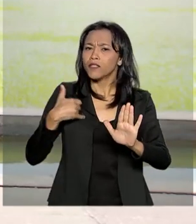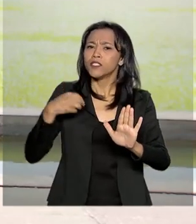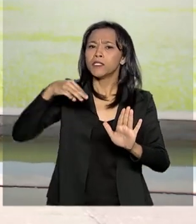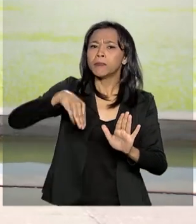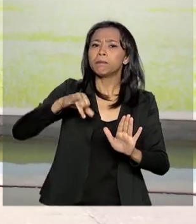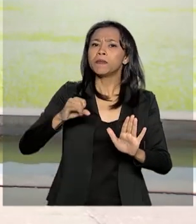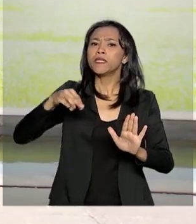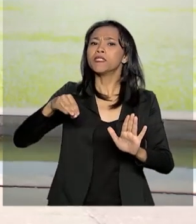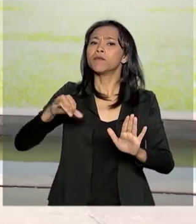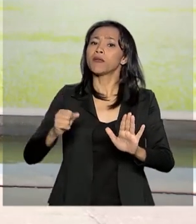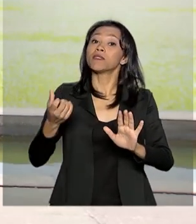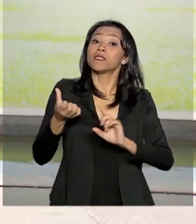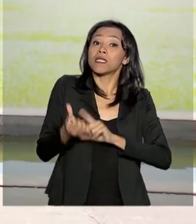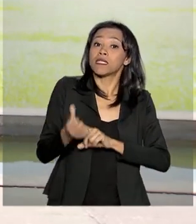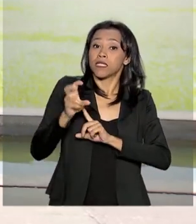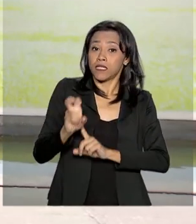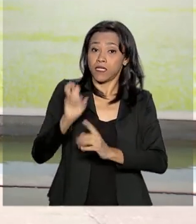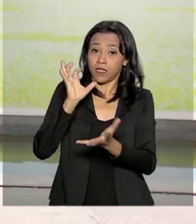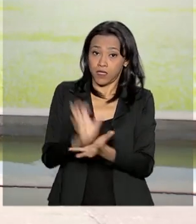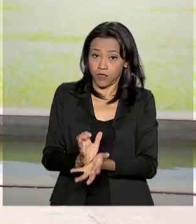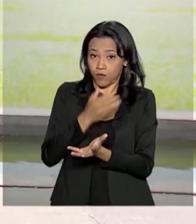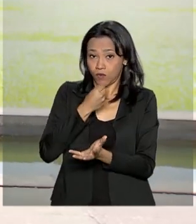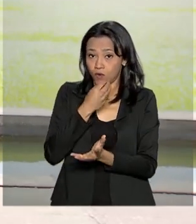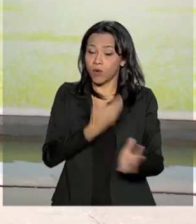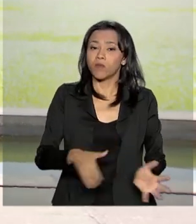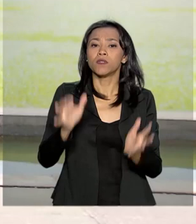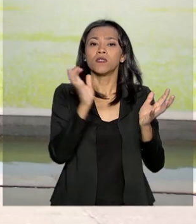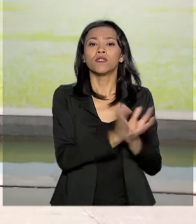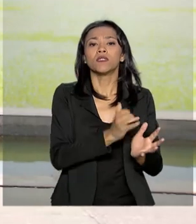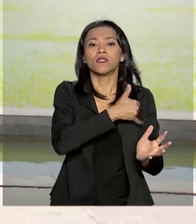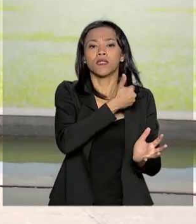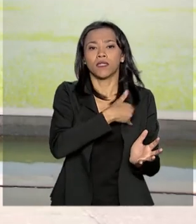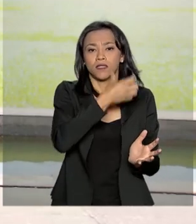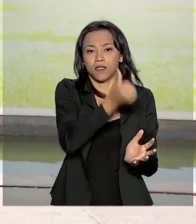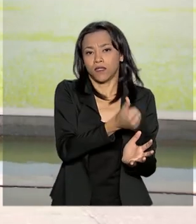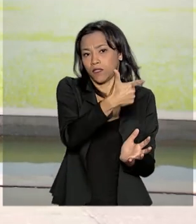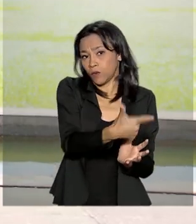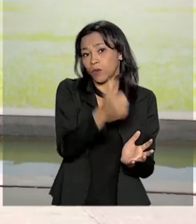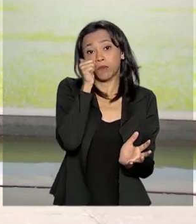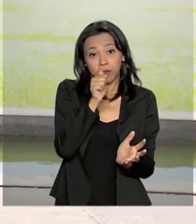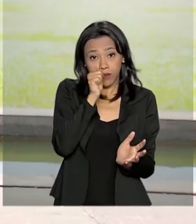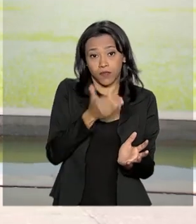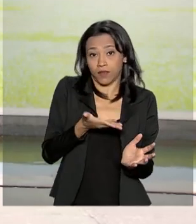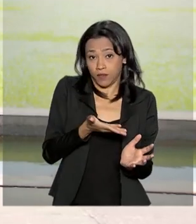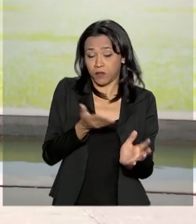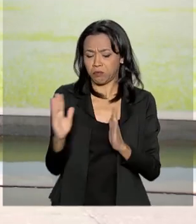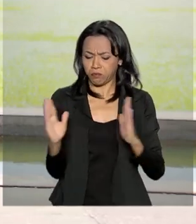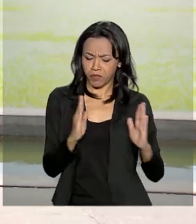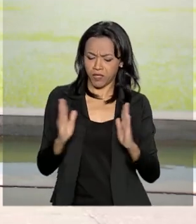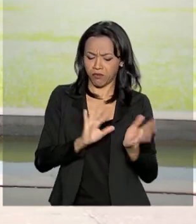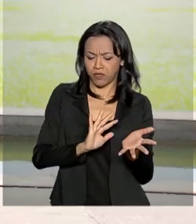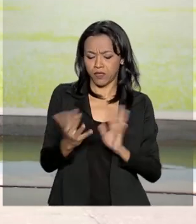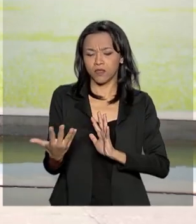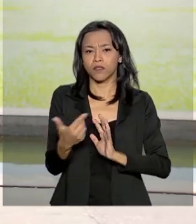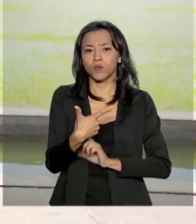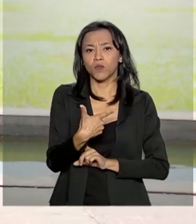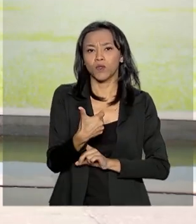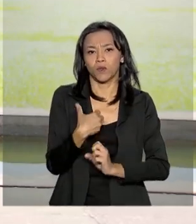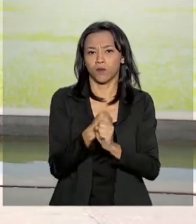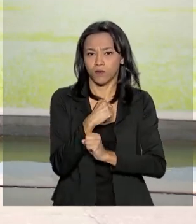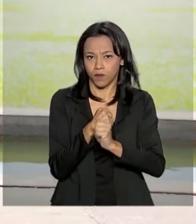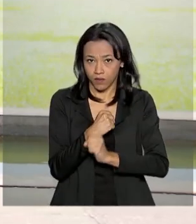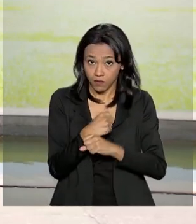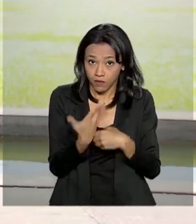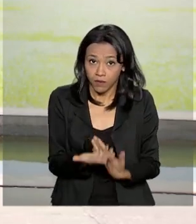aposentadoria é de 65 anos para os homens e de 62 anos para as mulheres com o período de transição de 12